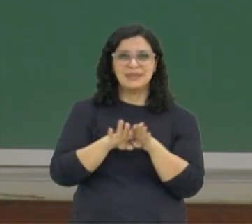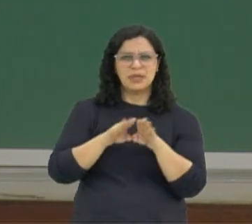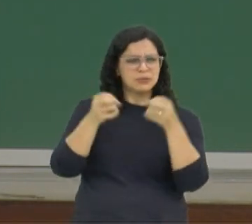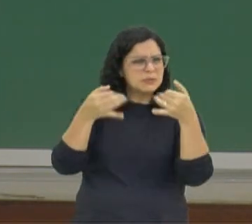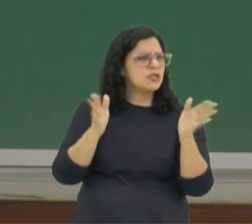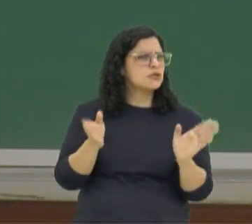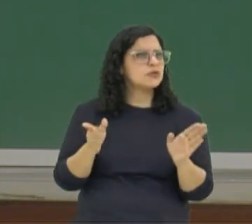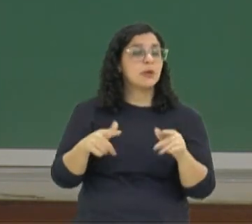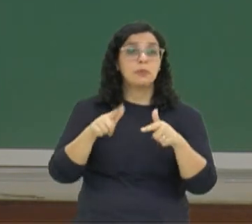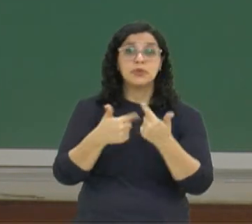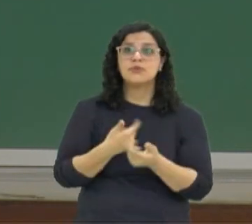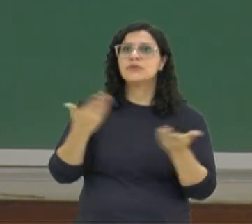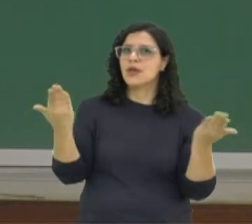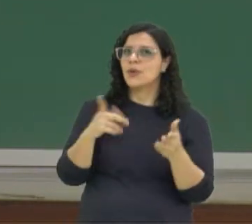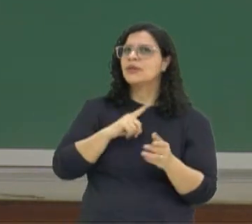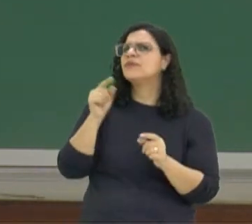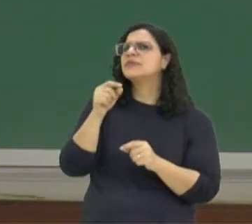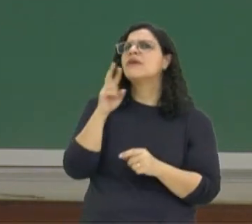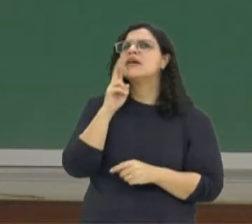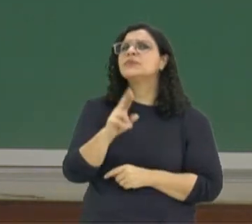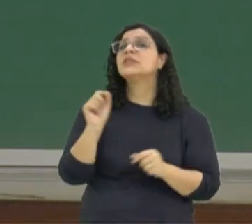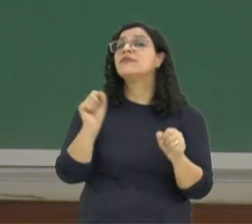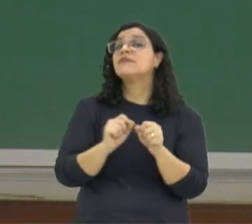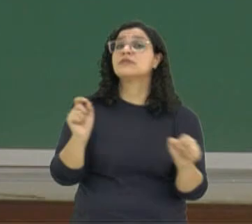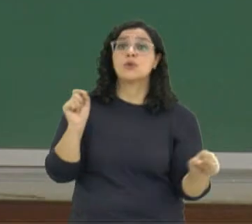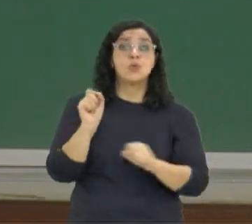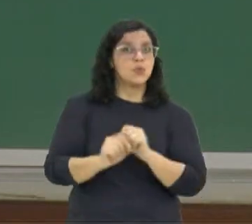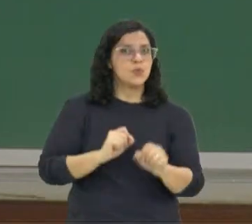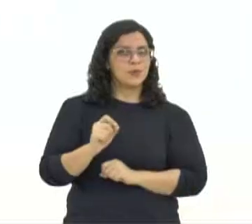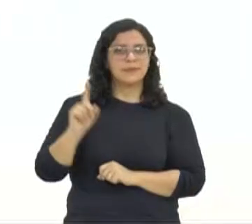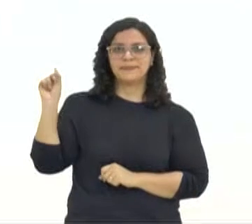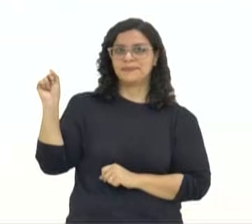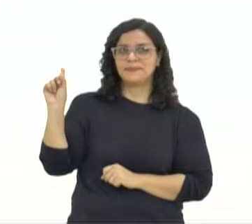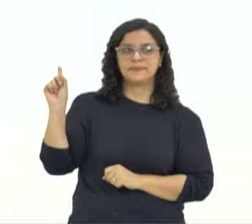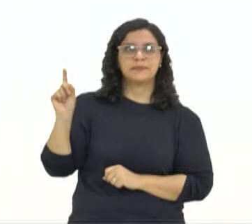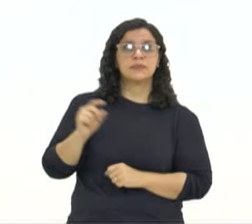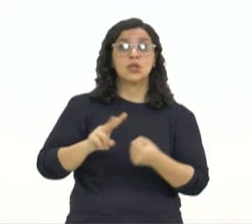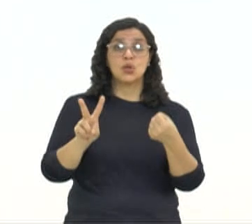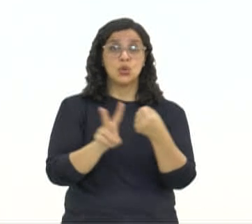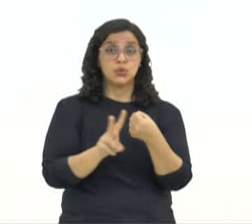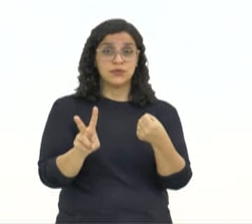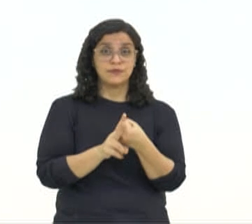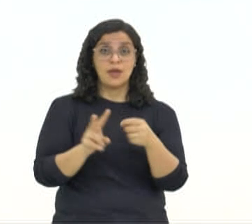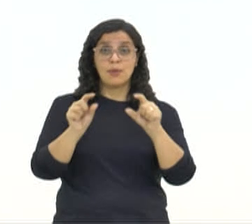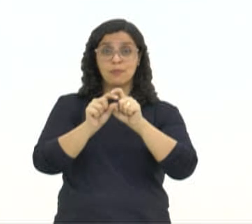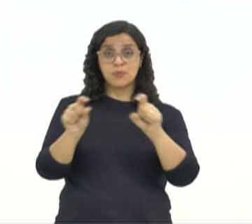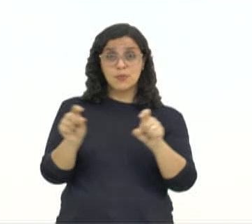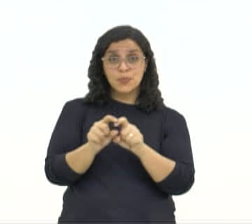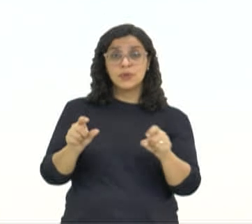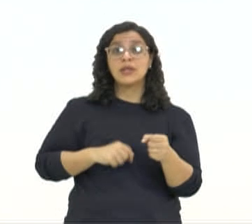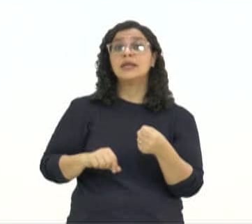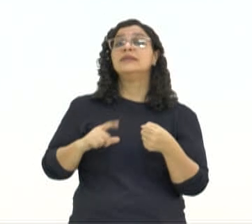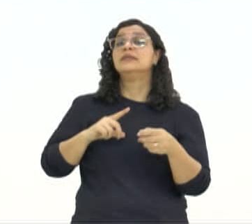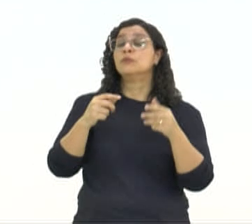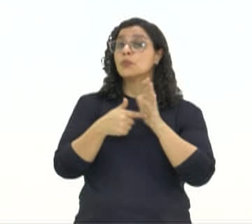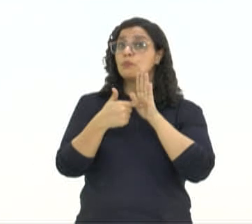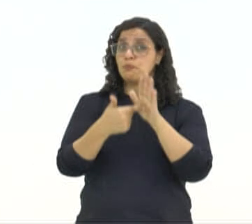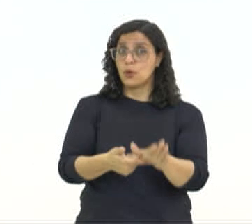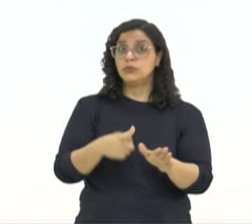né? E agora sim, o que é que vocês têm que fazer nessa questão? Os verbos estão no subjuntivo e